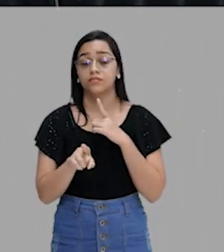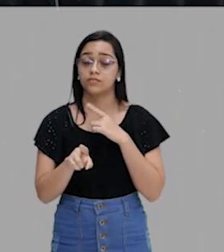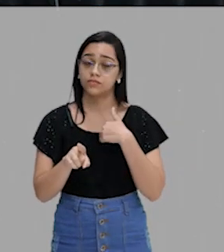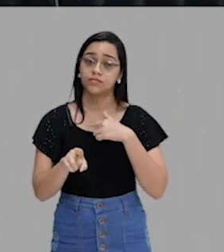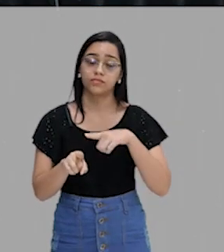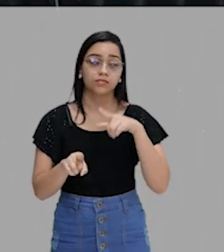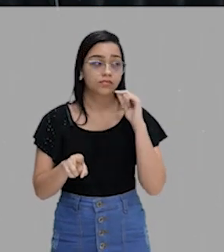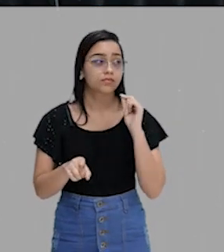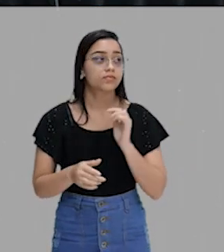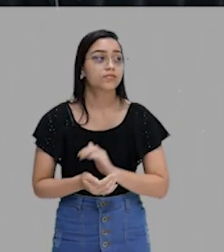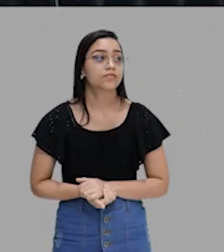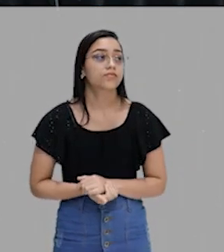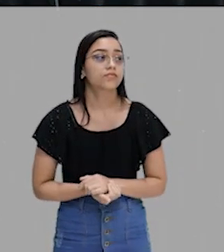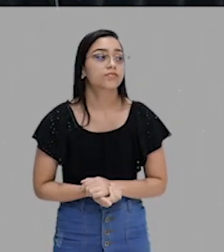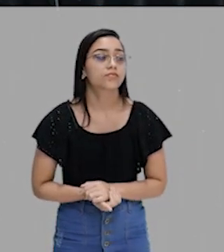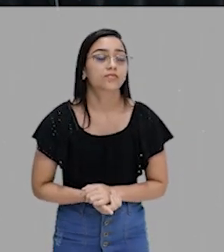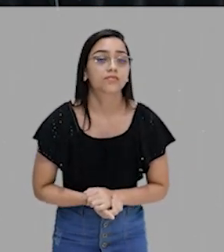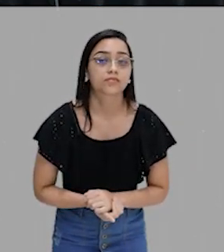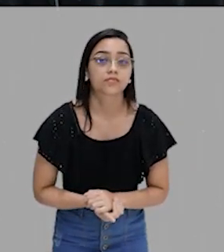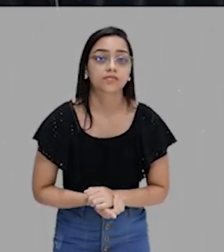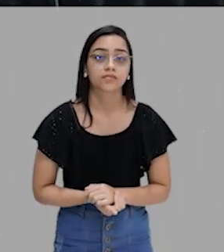vou marcar nessa questão, tá? Então, vamos lá.